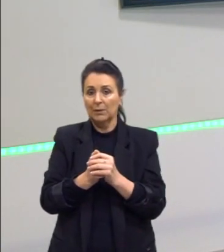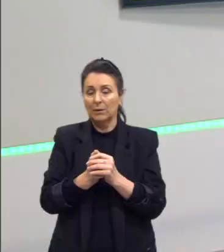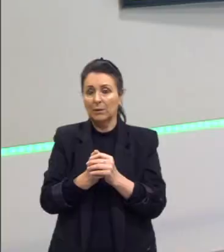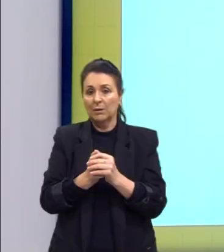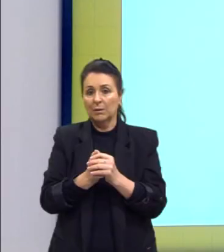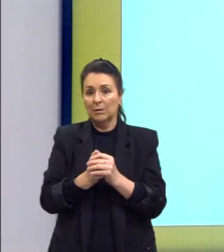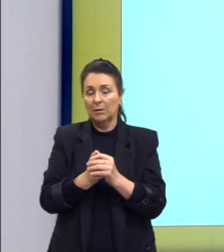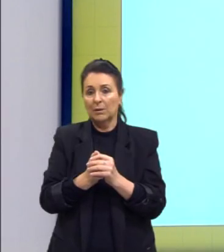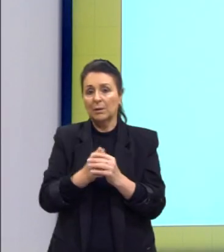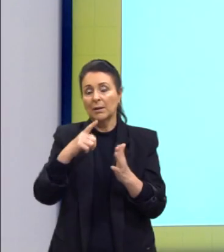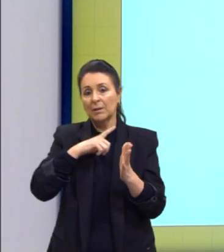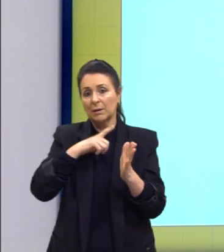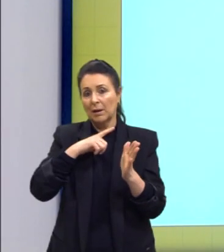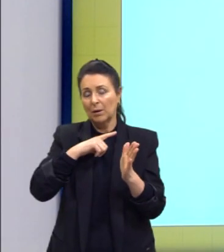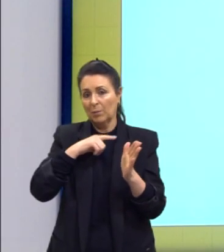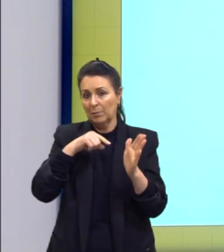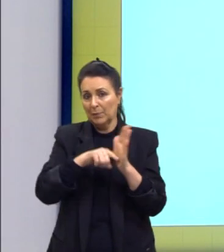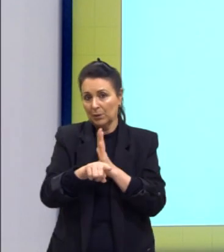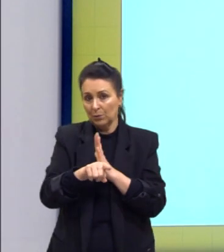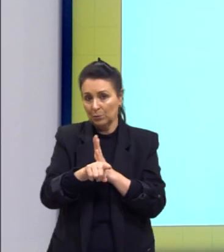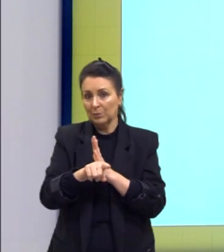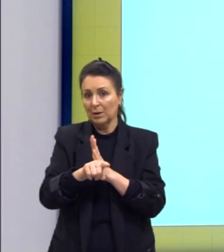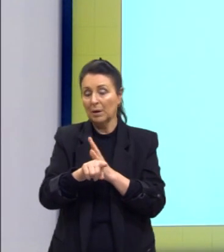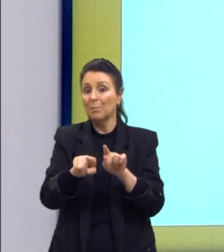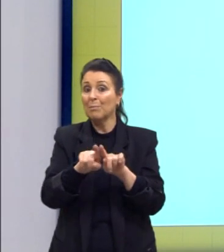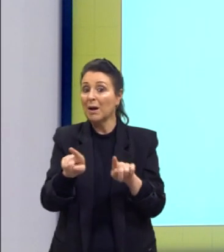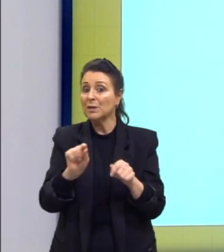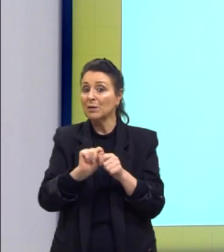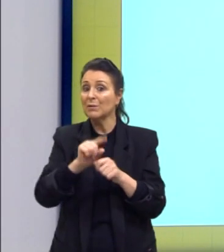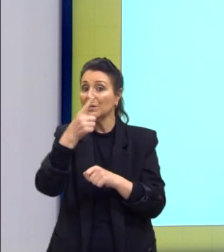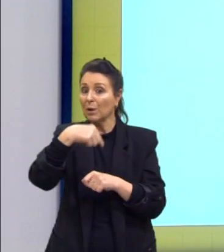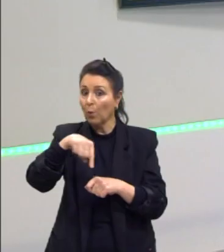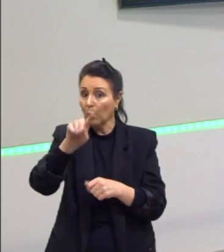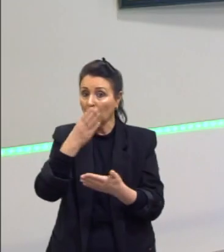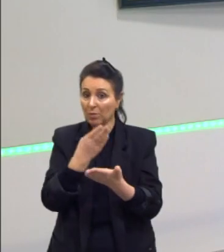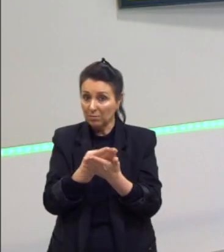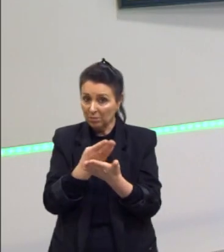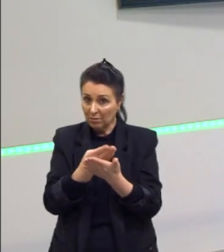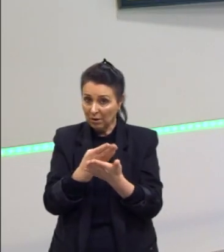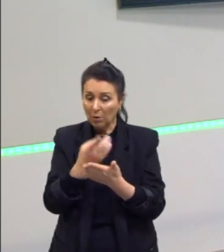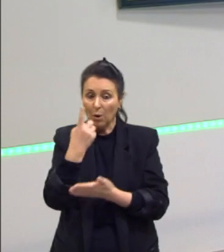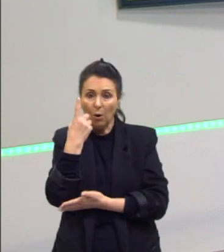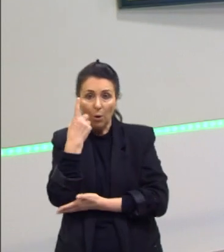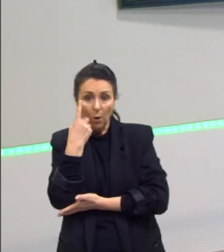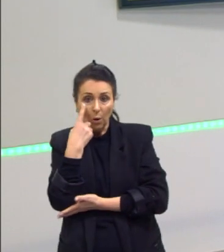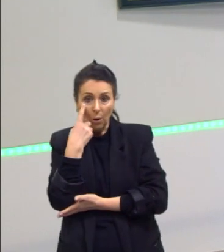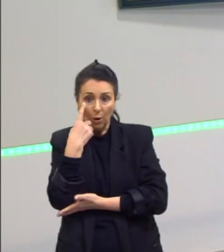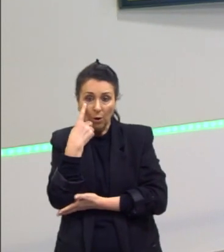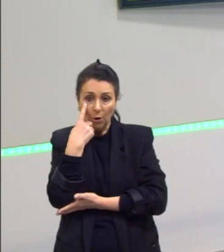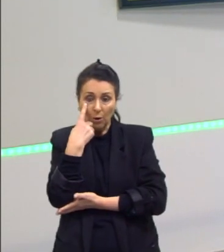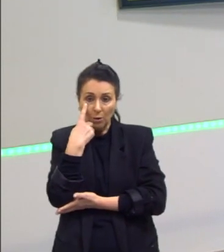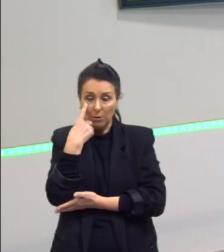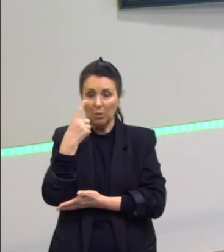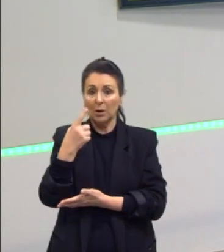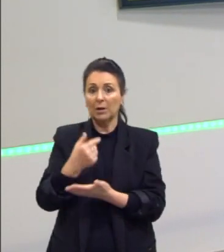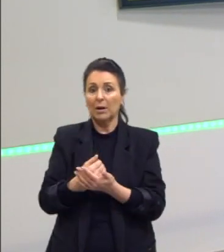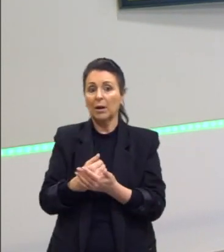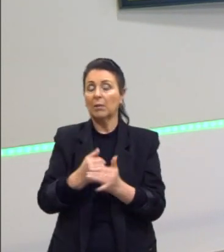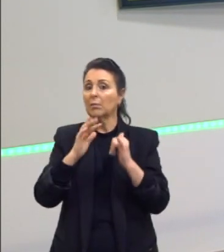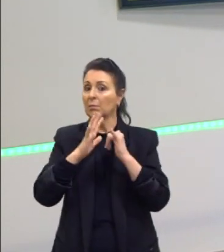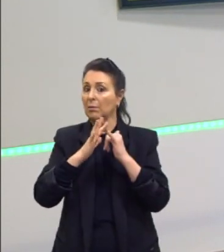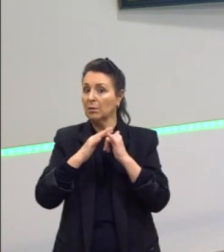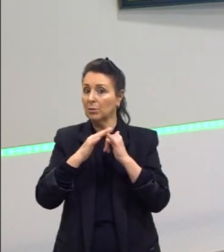eu teria um exercício Mas a gente pode deixar para próxima aula ou vocês podem dar uma olhadinha nele lá no quando a aula